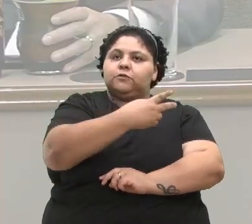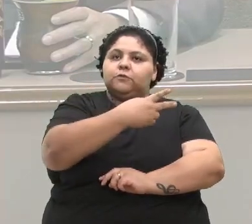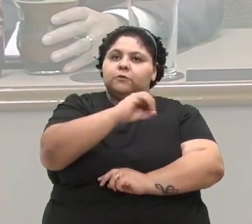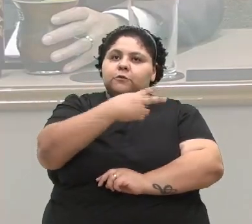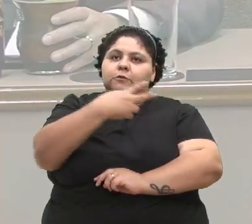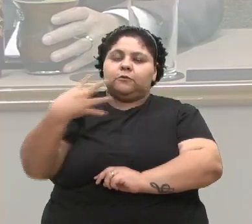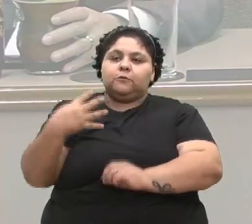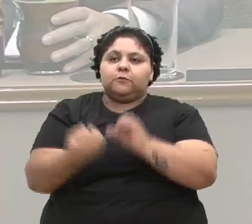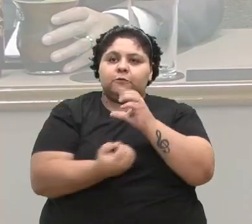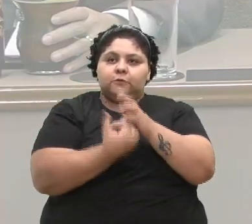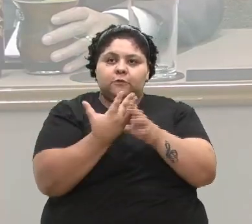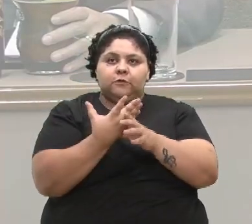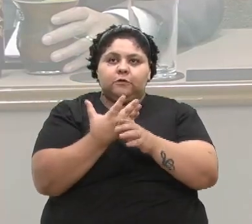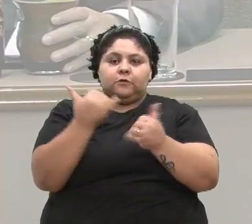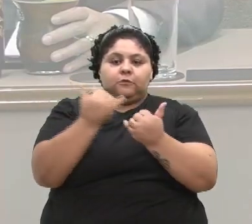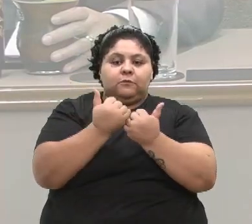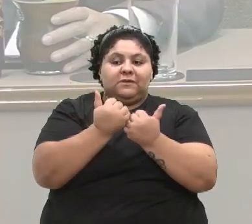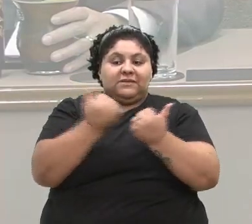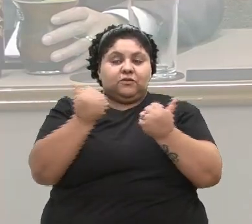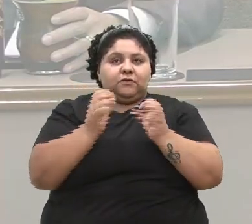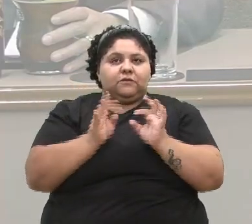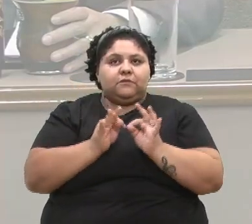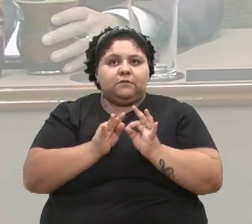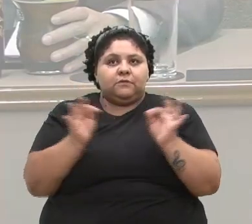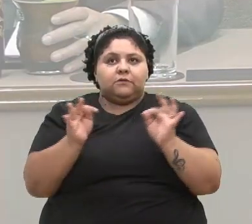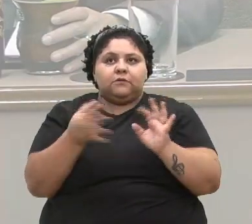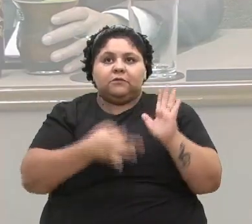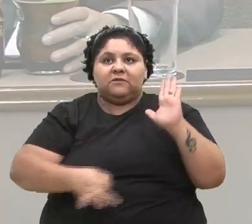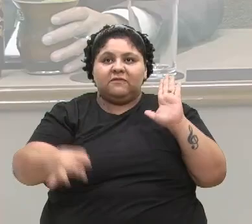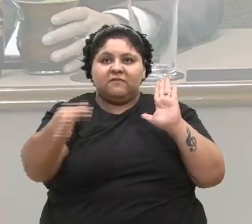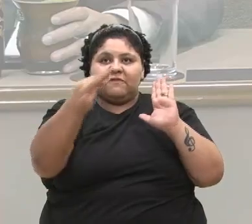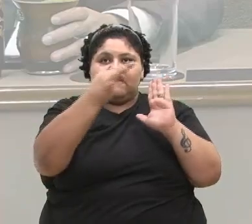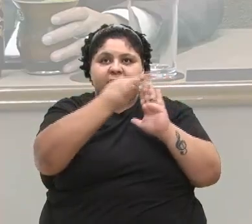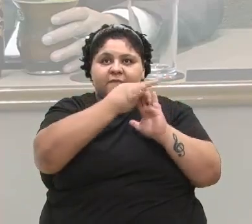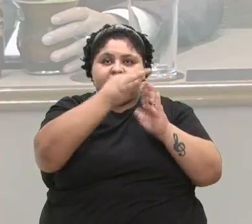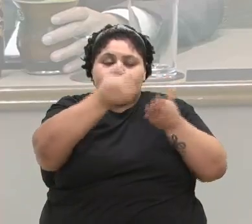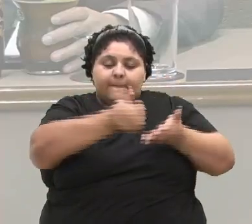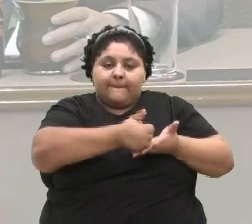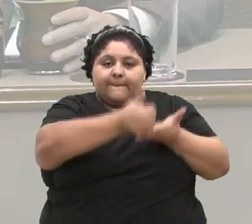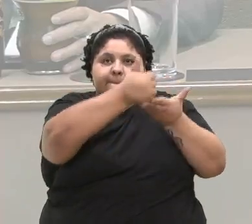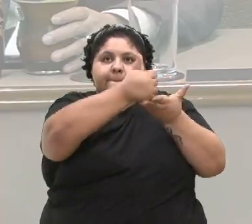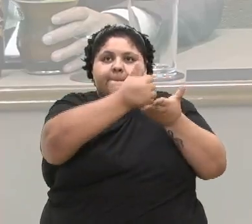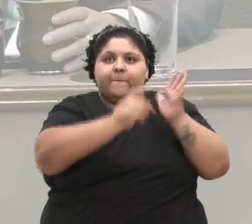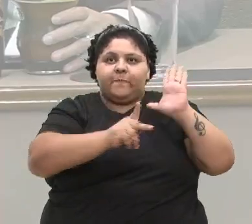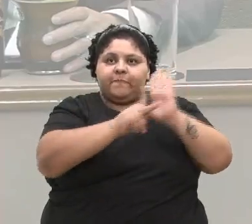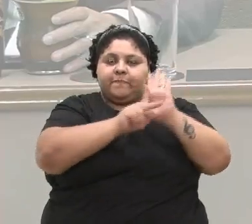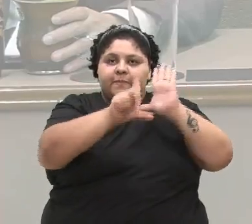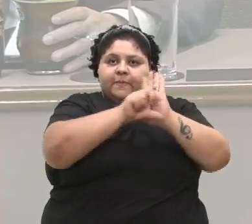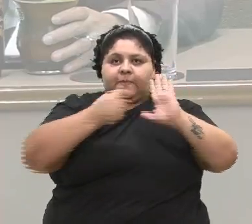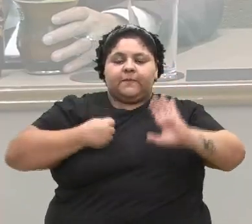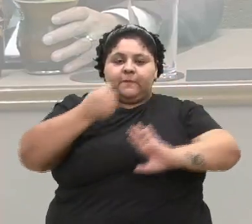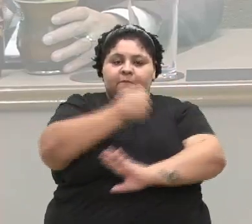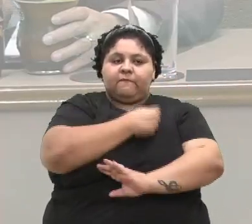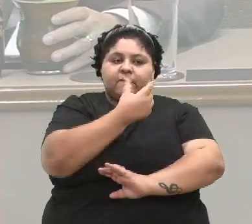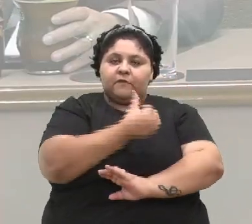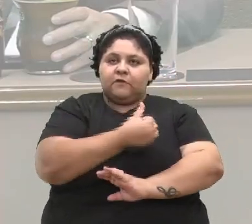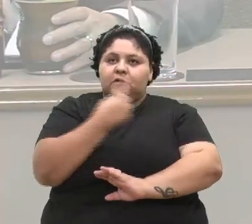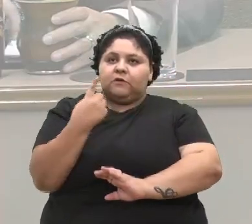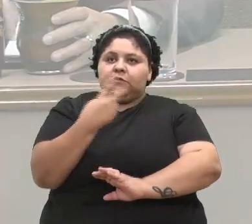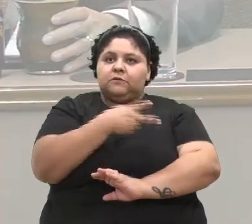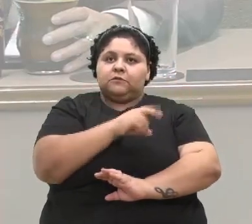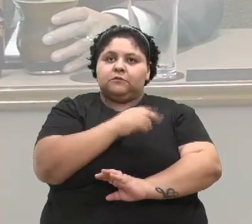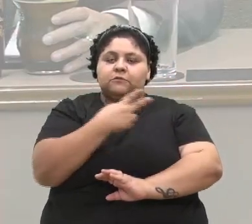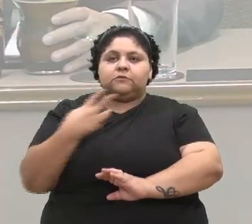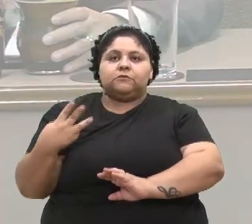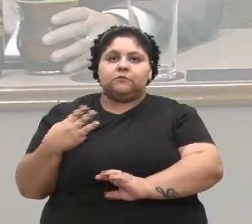emitido por sua assessoria técnica, opina de forma favorável ao projeto de lei nº 61.2024,